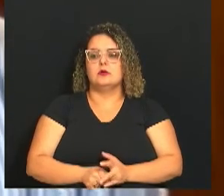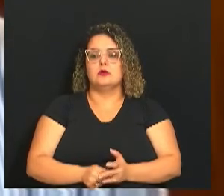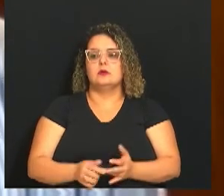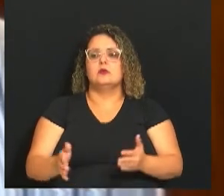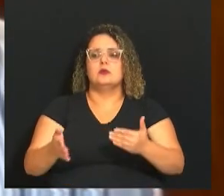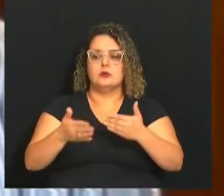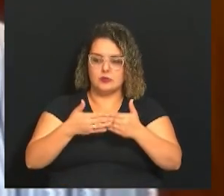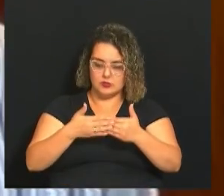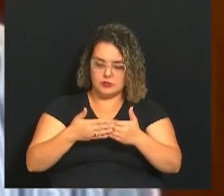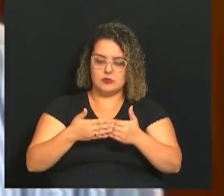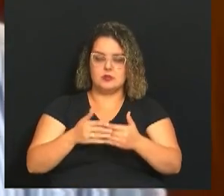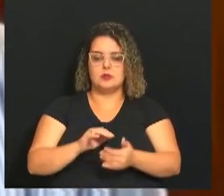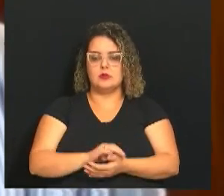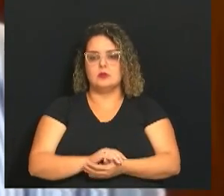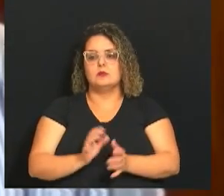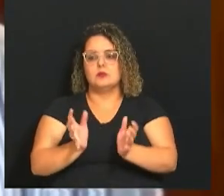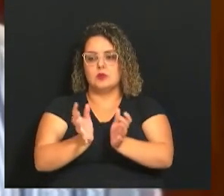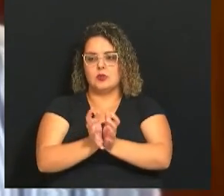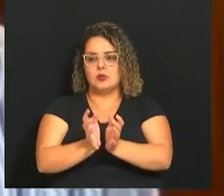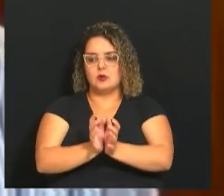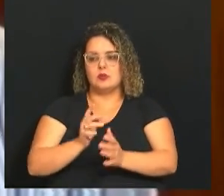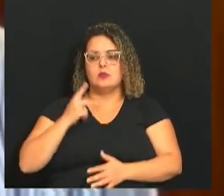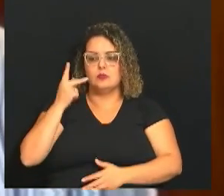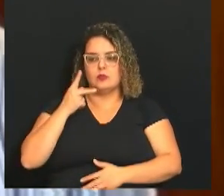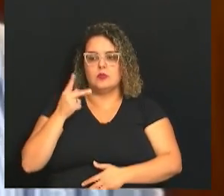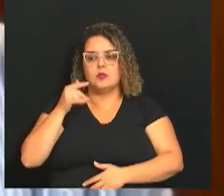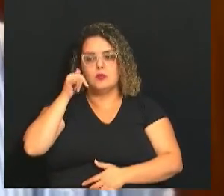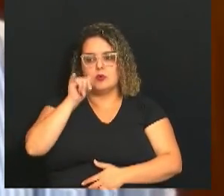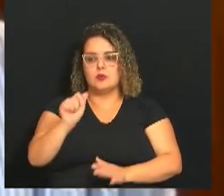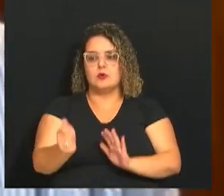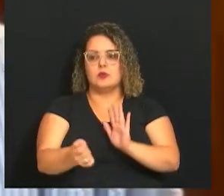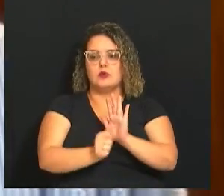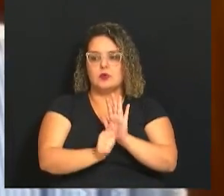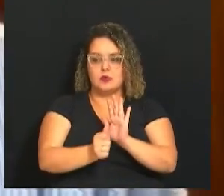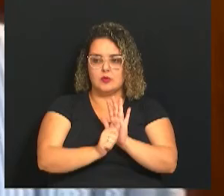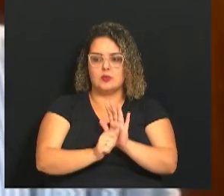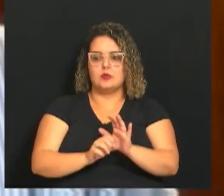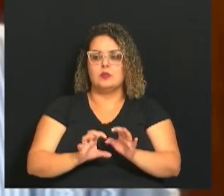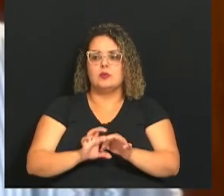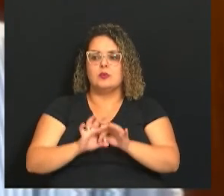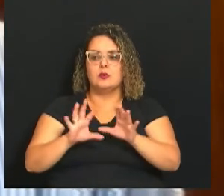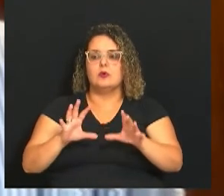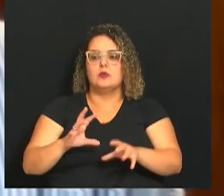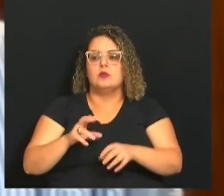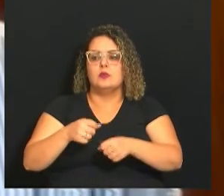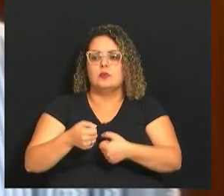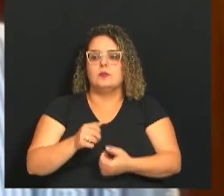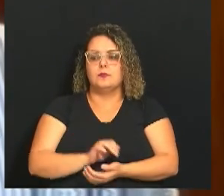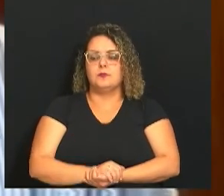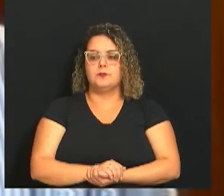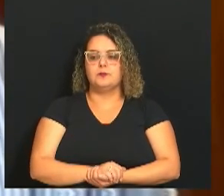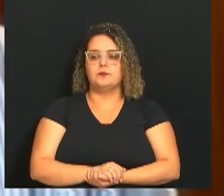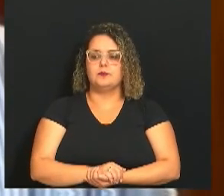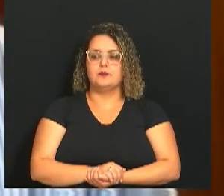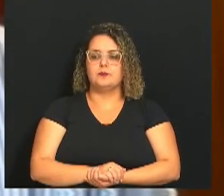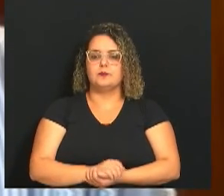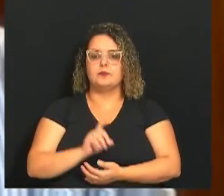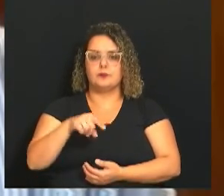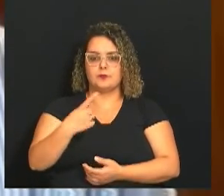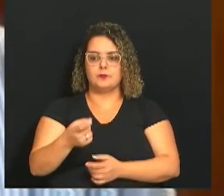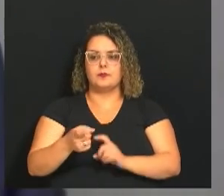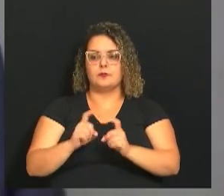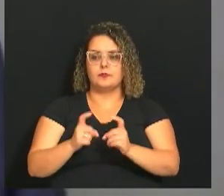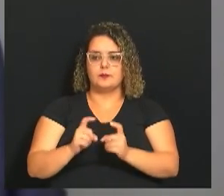encerramos a Comissão de Políticas de Prevenção às Drogas. E deixo só reforçar aqui que a próxima reunião